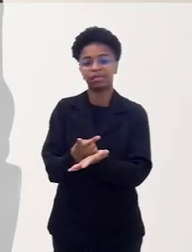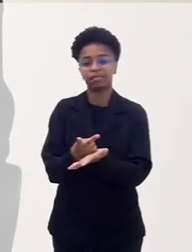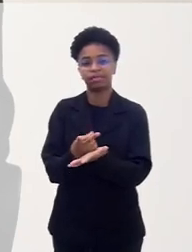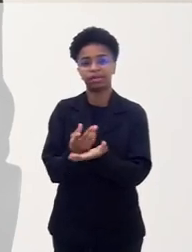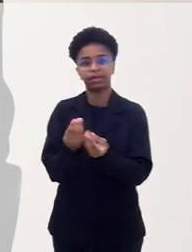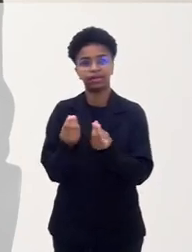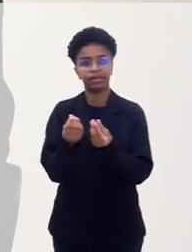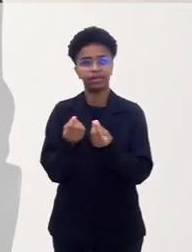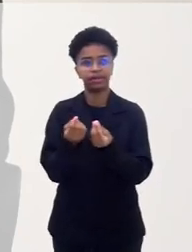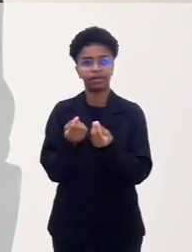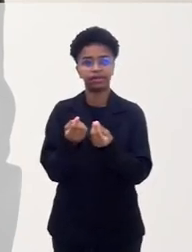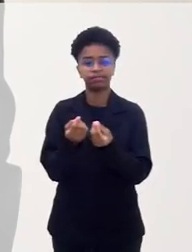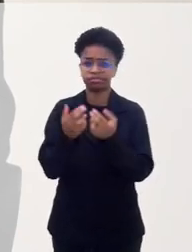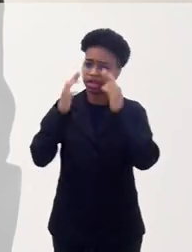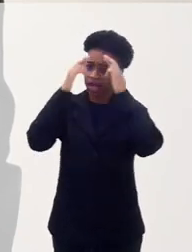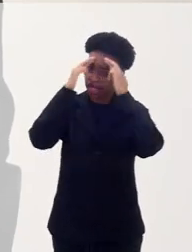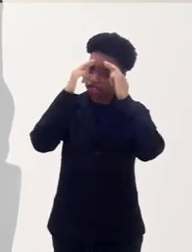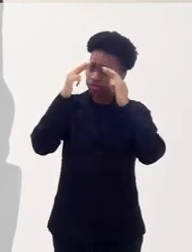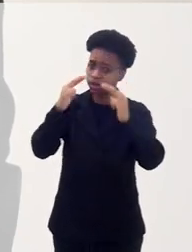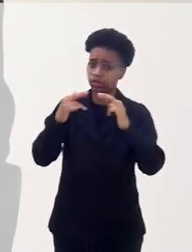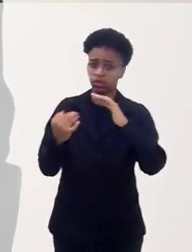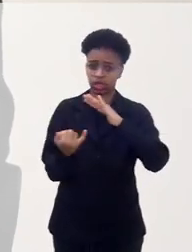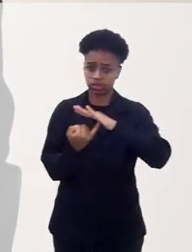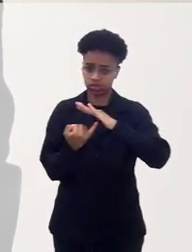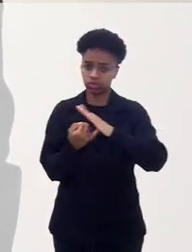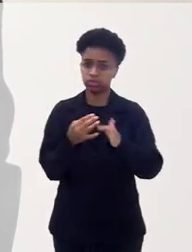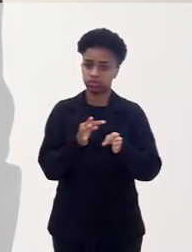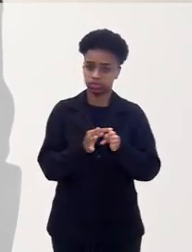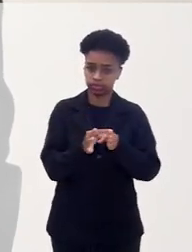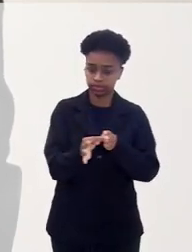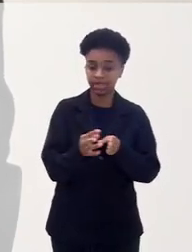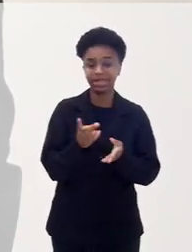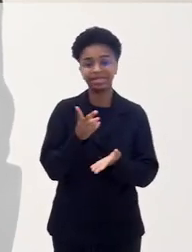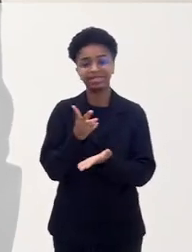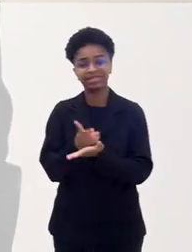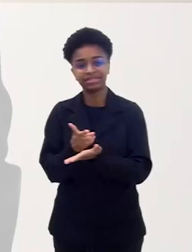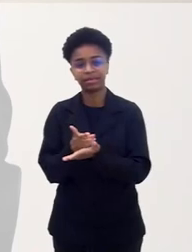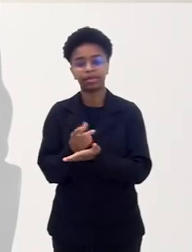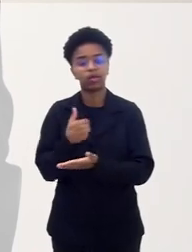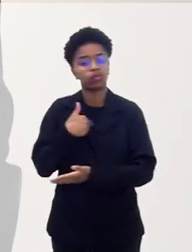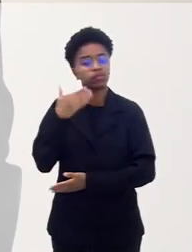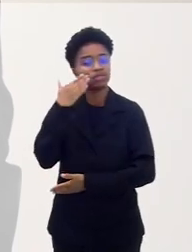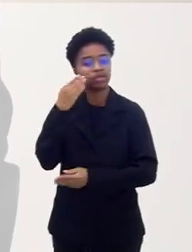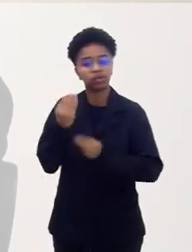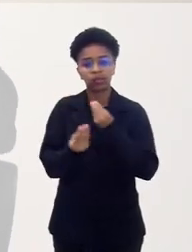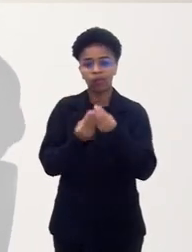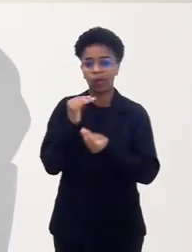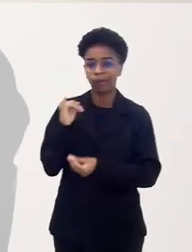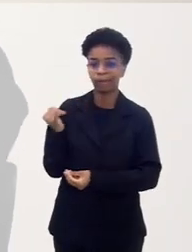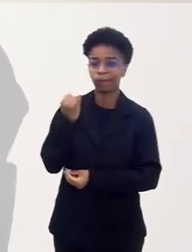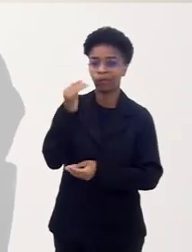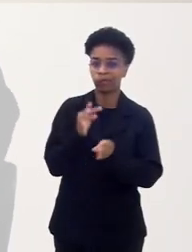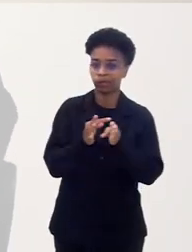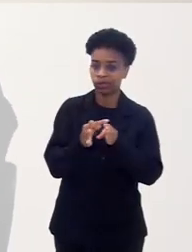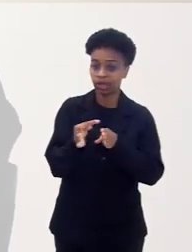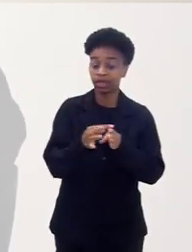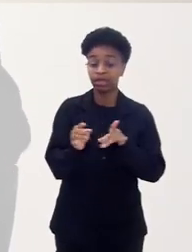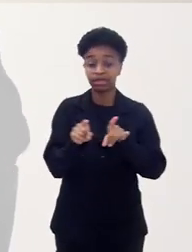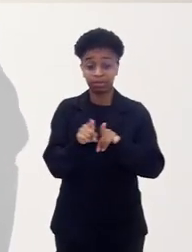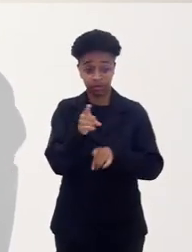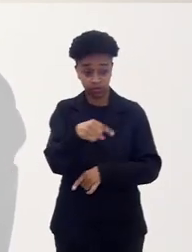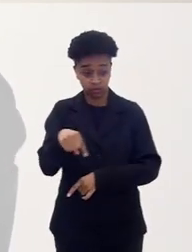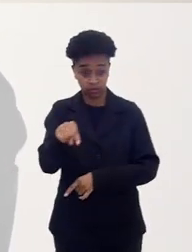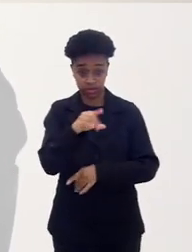muito respeitoso com a instituição do Conselho Tutelar sei da importância do conceito até lá e você